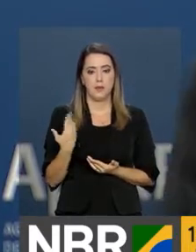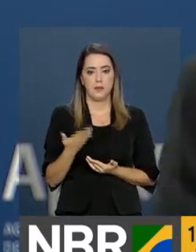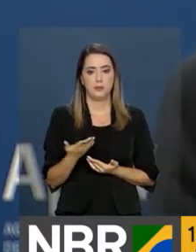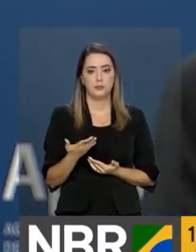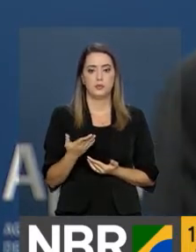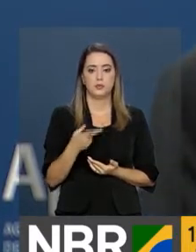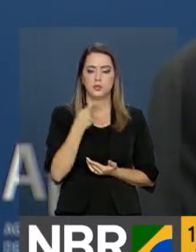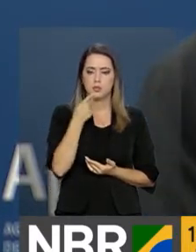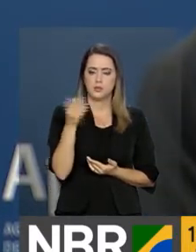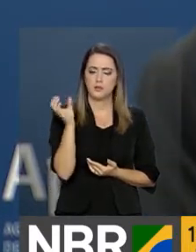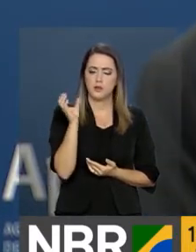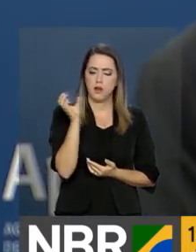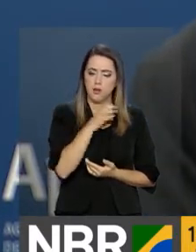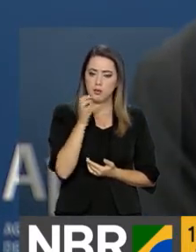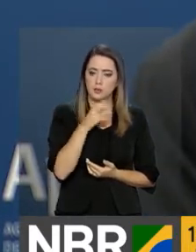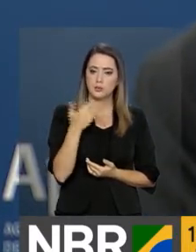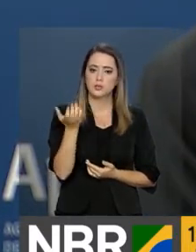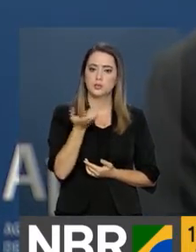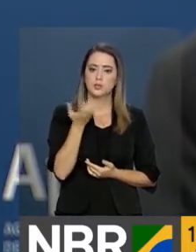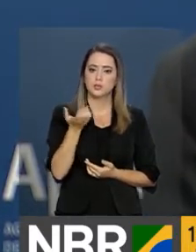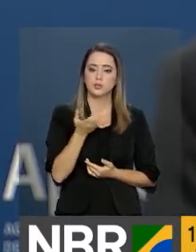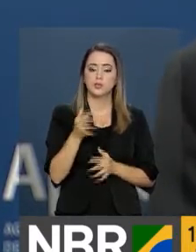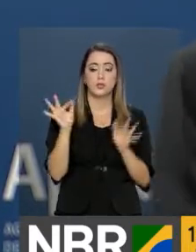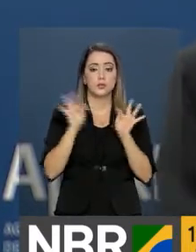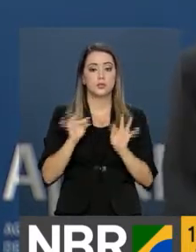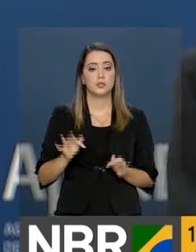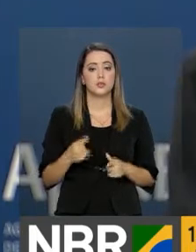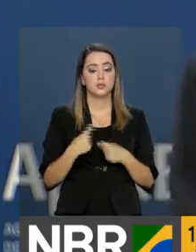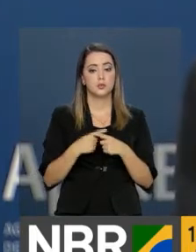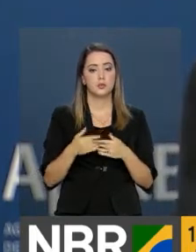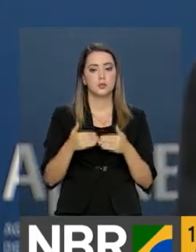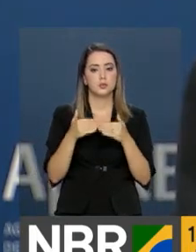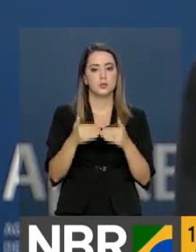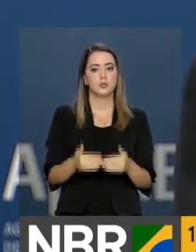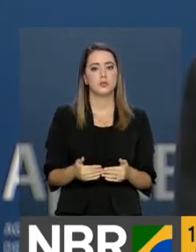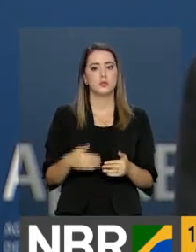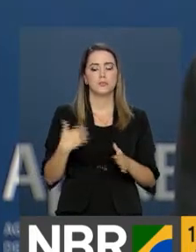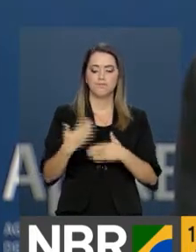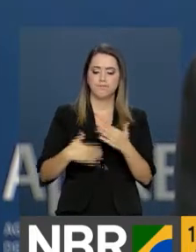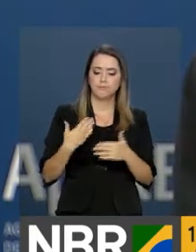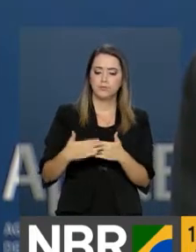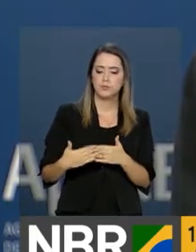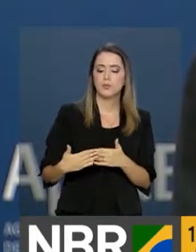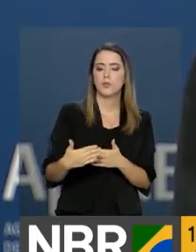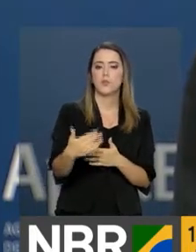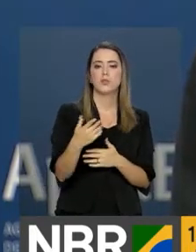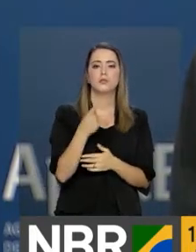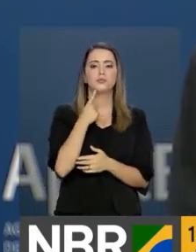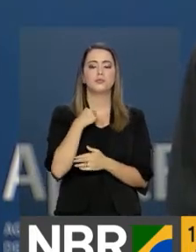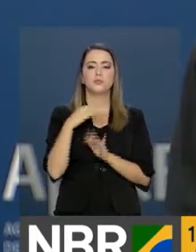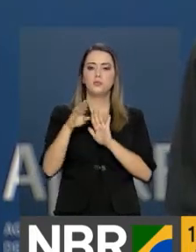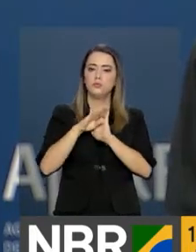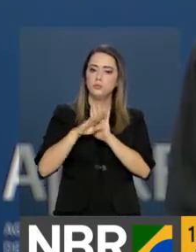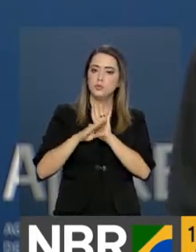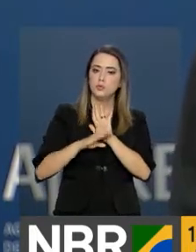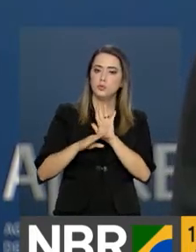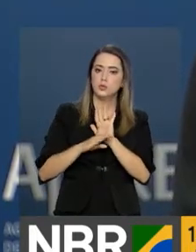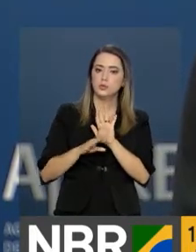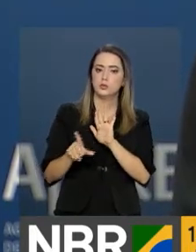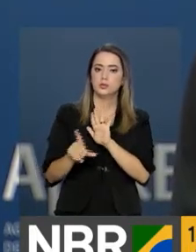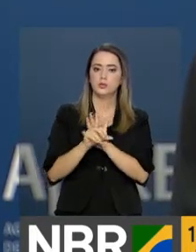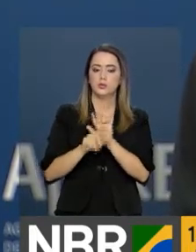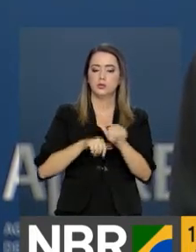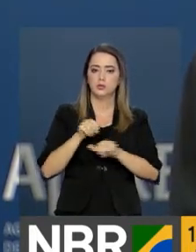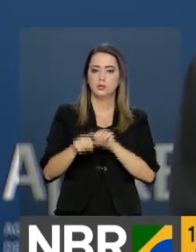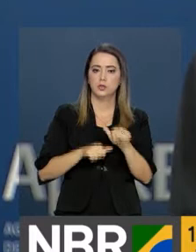nessas breves palavras eu quero ficar muito feliz por ter posto em marcha um ambicioso projeto de